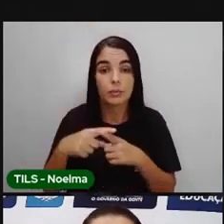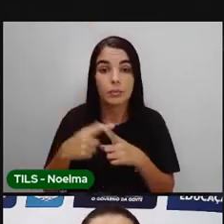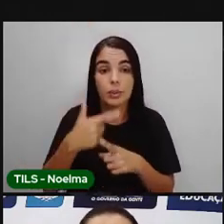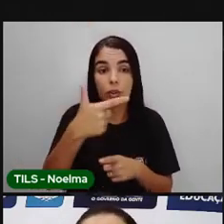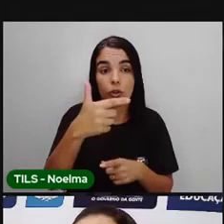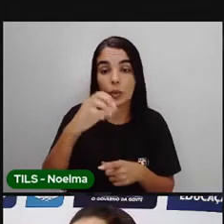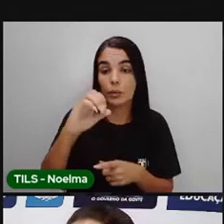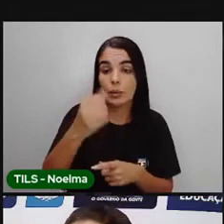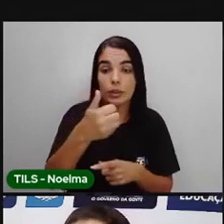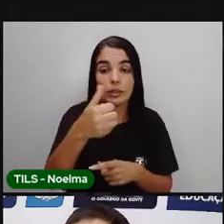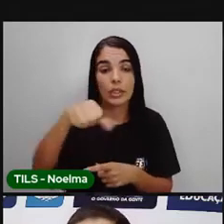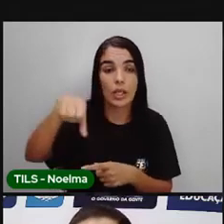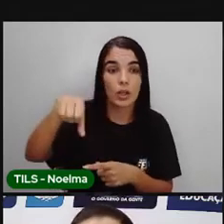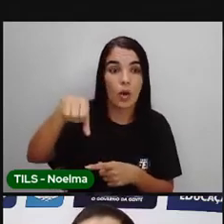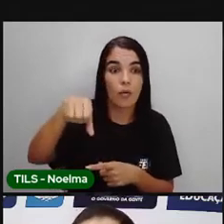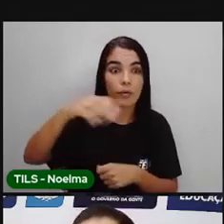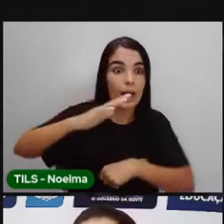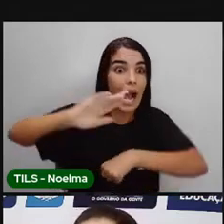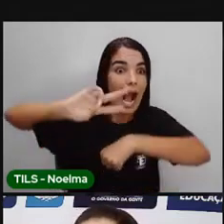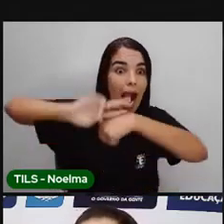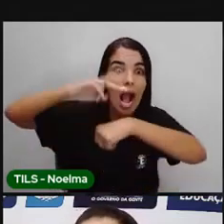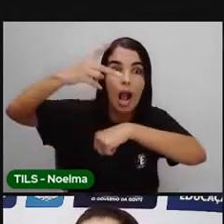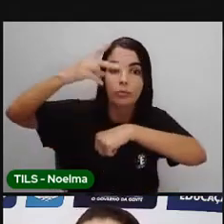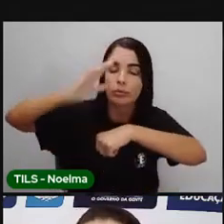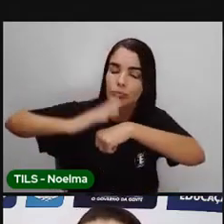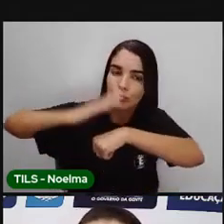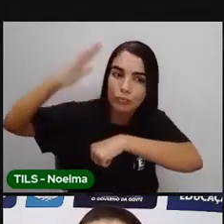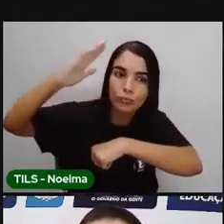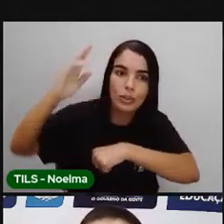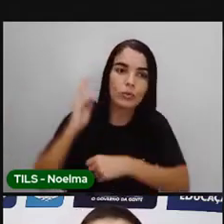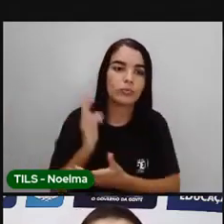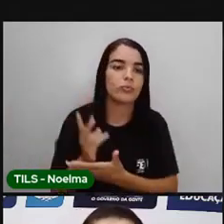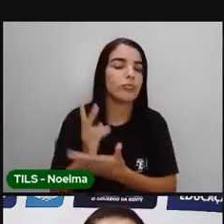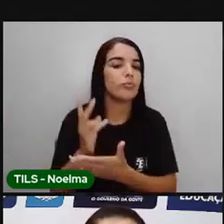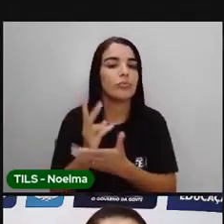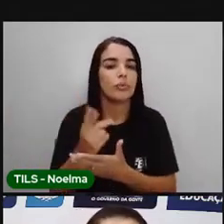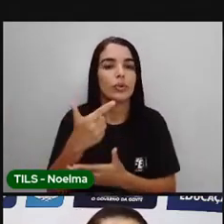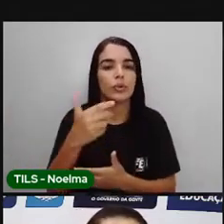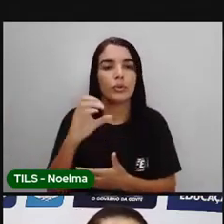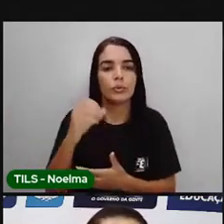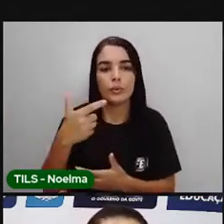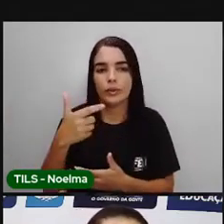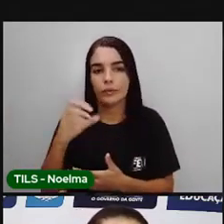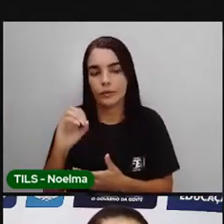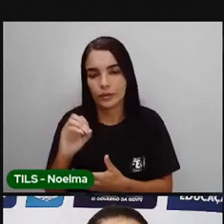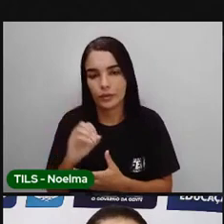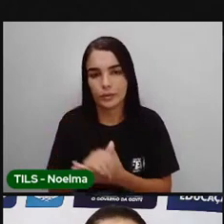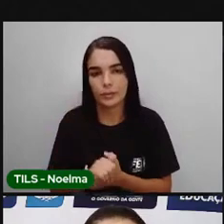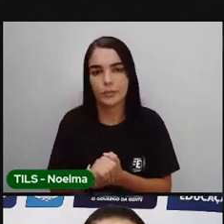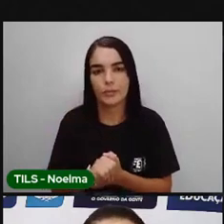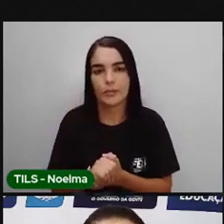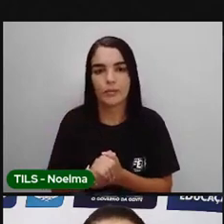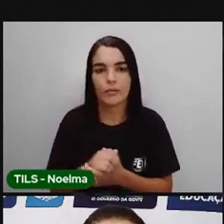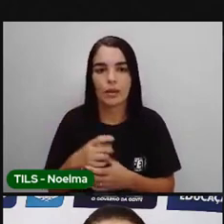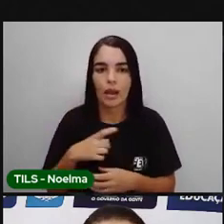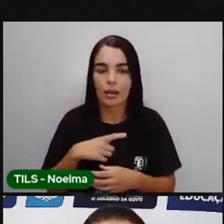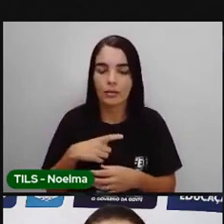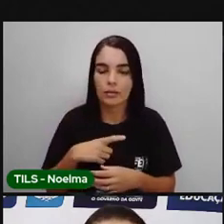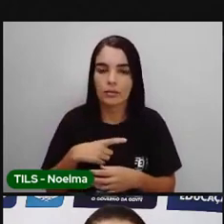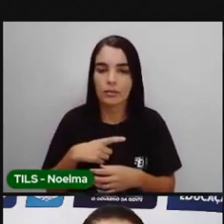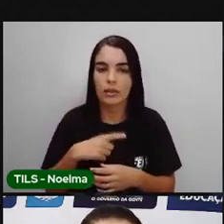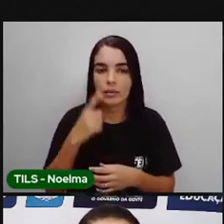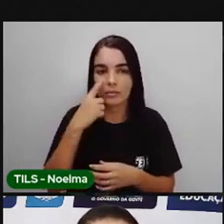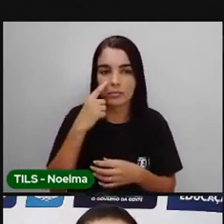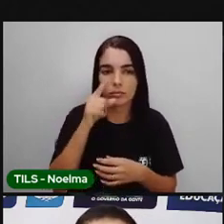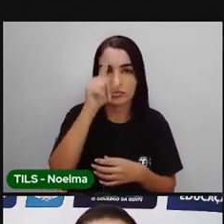2019 e continuou crescendo demais em 2020, né? E aí a gente tem uma variação mensal da área